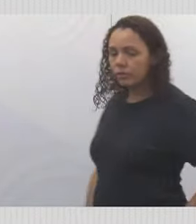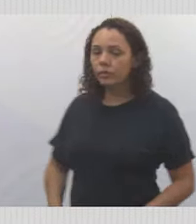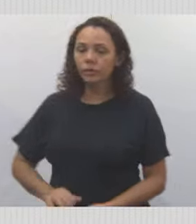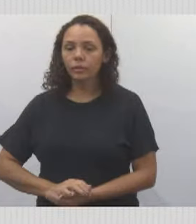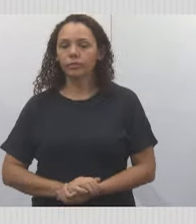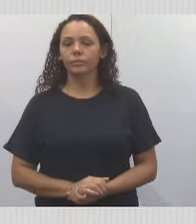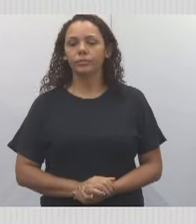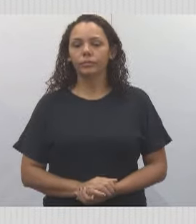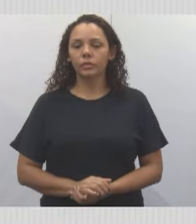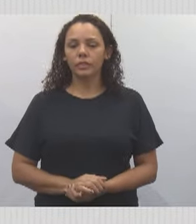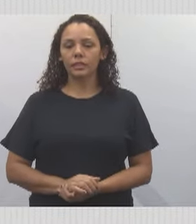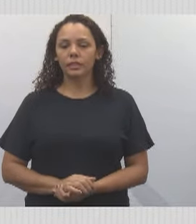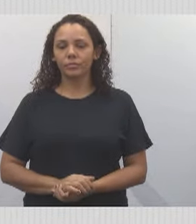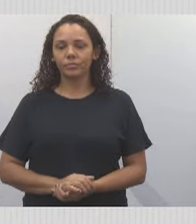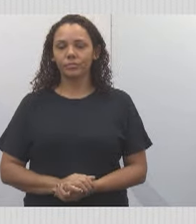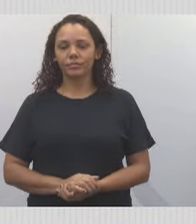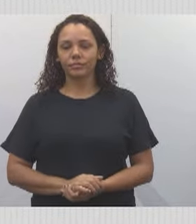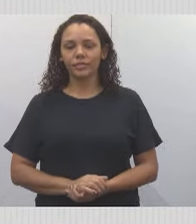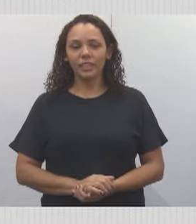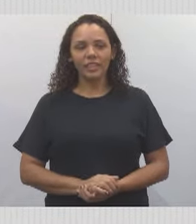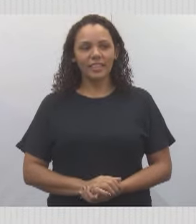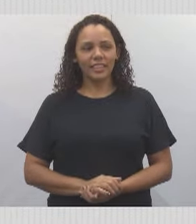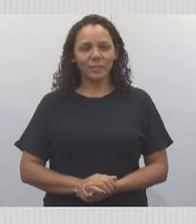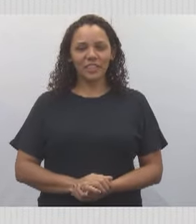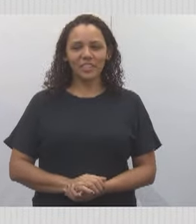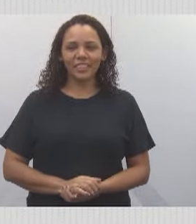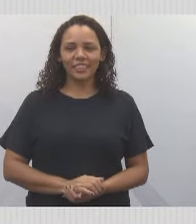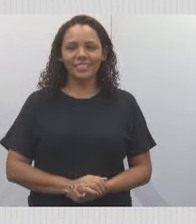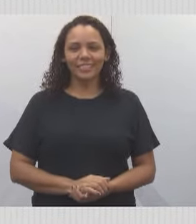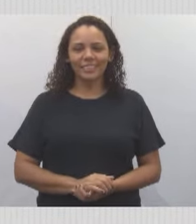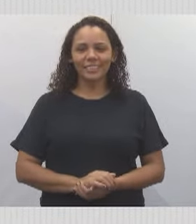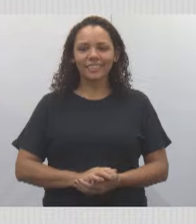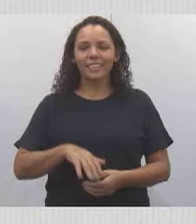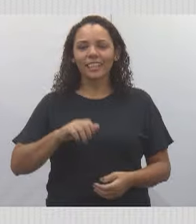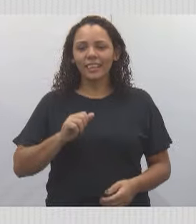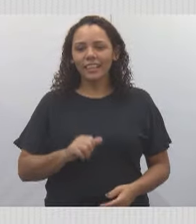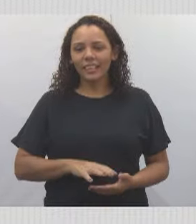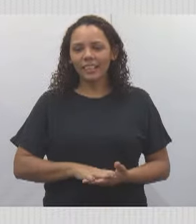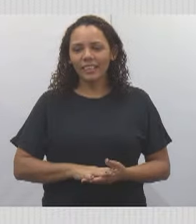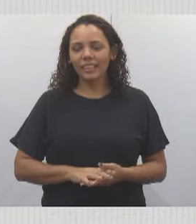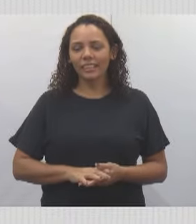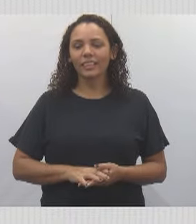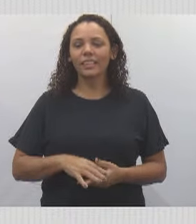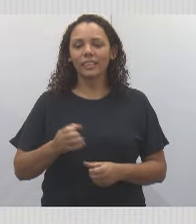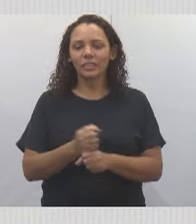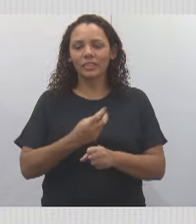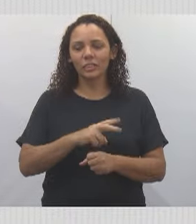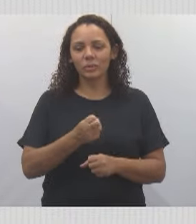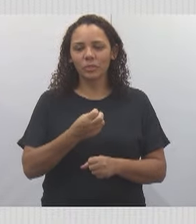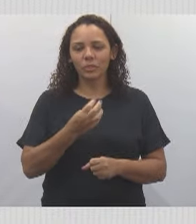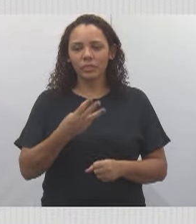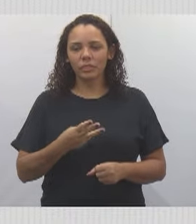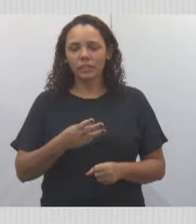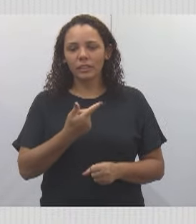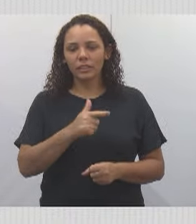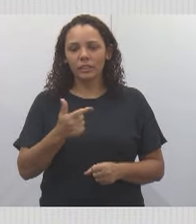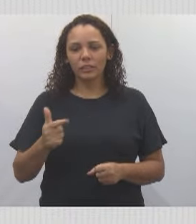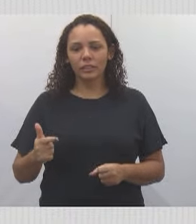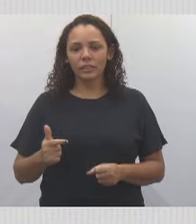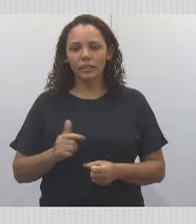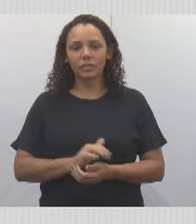aliás, exames de imagem, desculpa. Laringoscopia, em 2023, o AMI não ofertou, nesse quadrimestre,